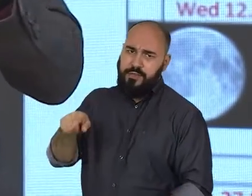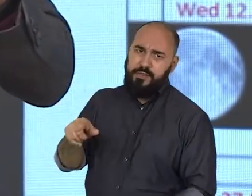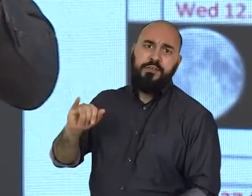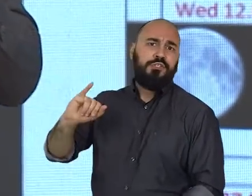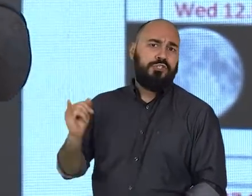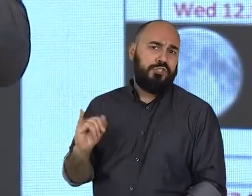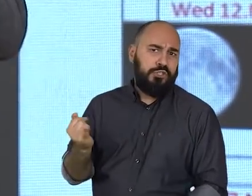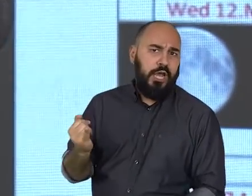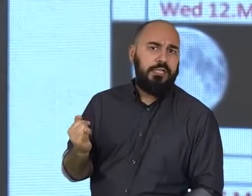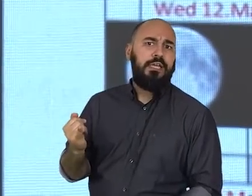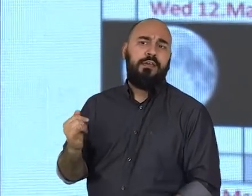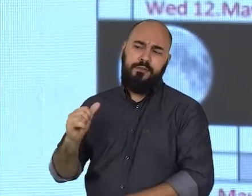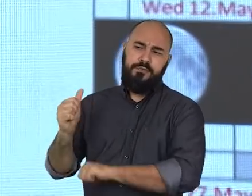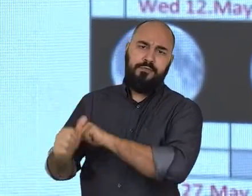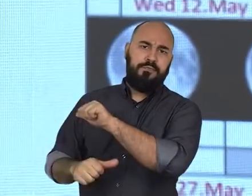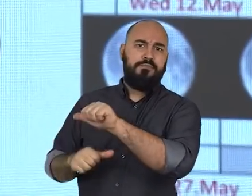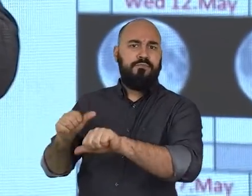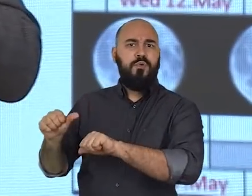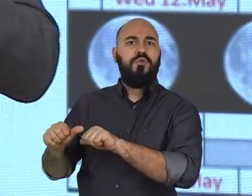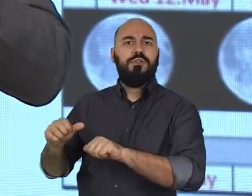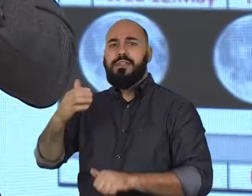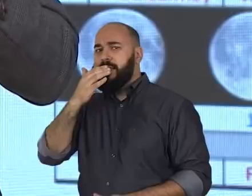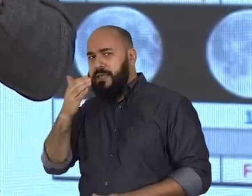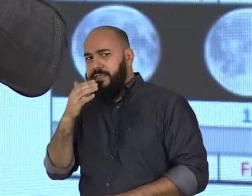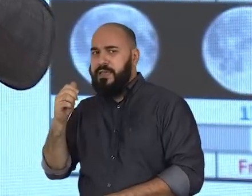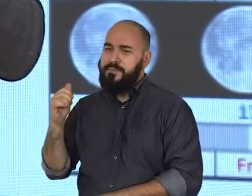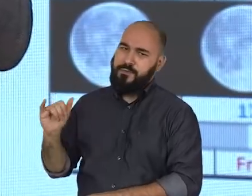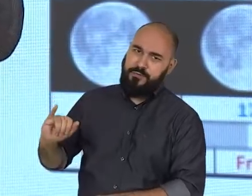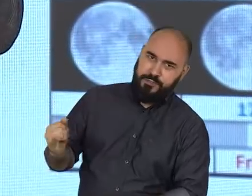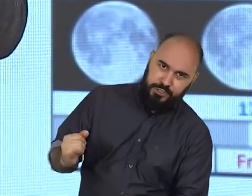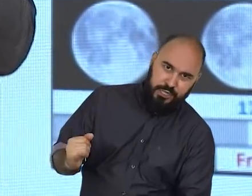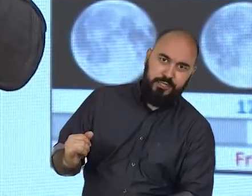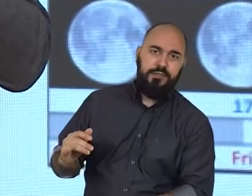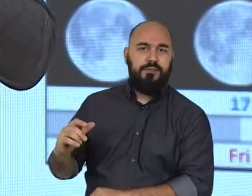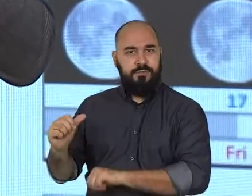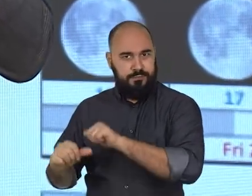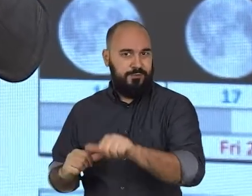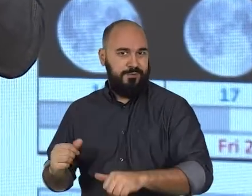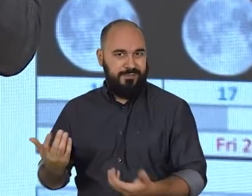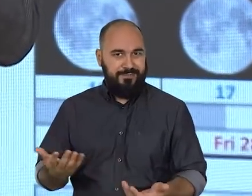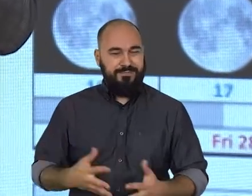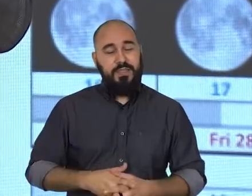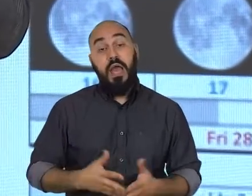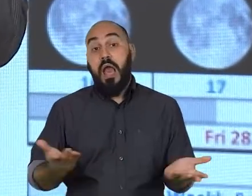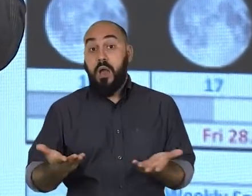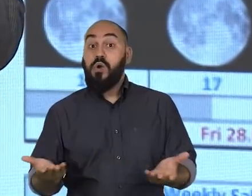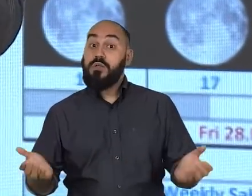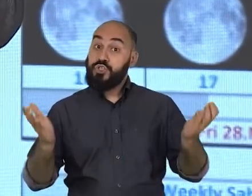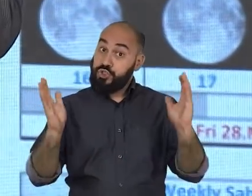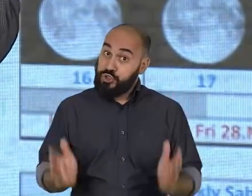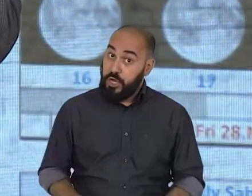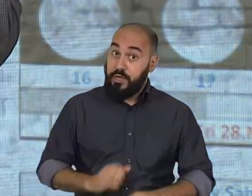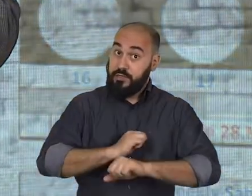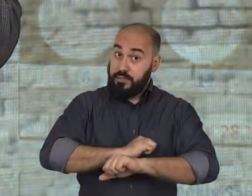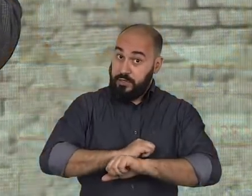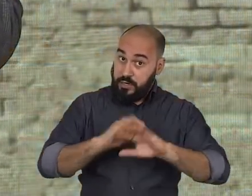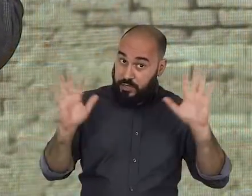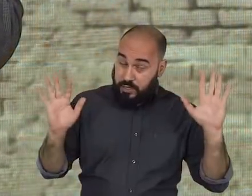Ficou claro para você? Deu para ter uma noção? Então agora que eu já esclareci esses pormenores,